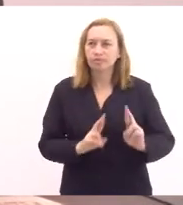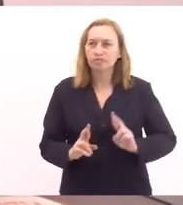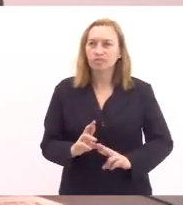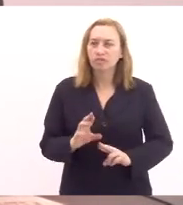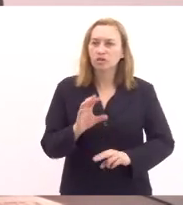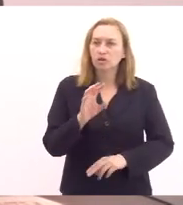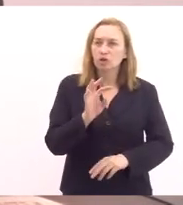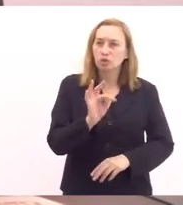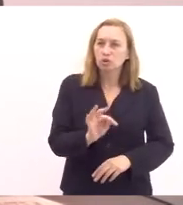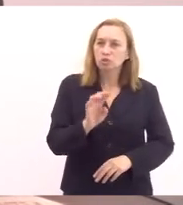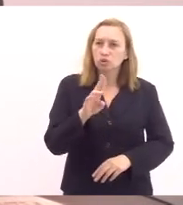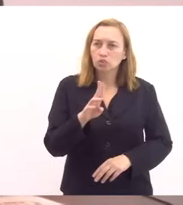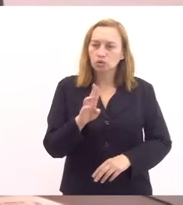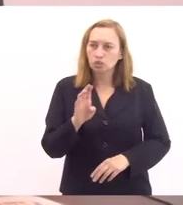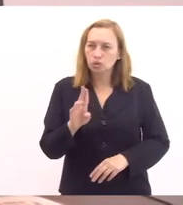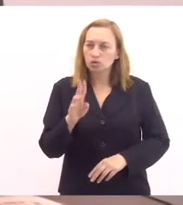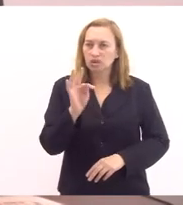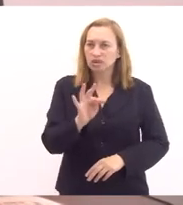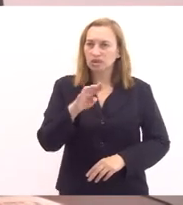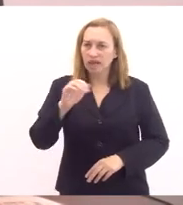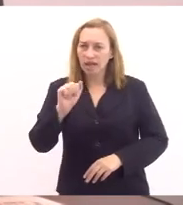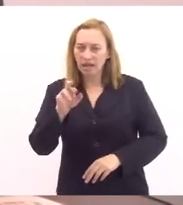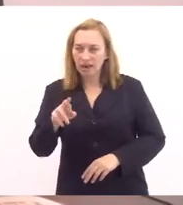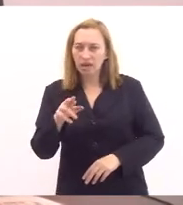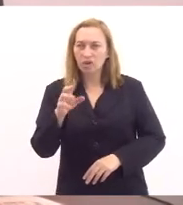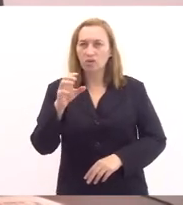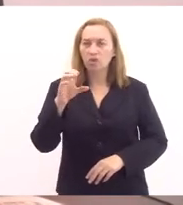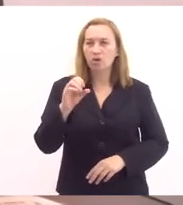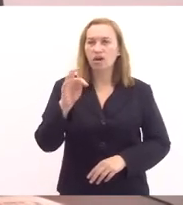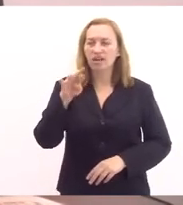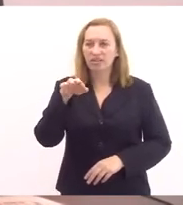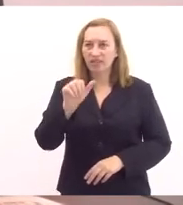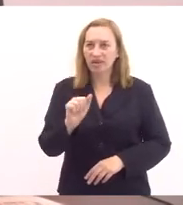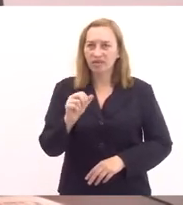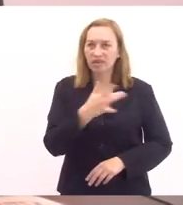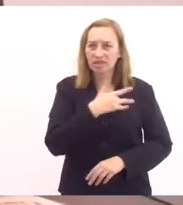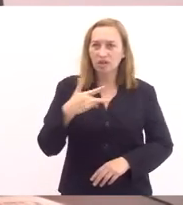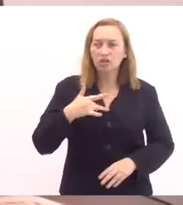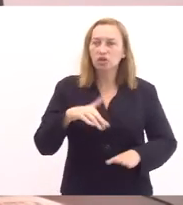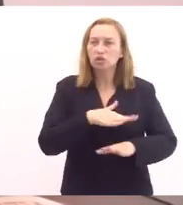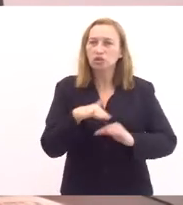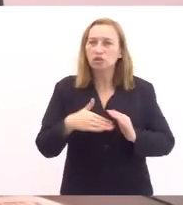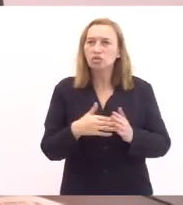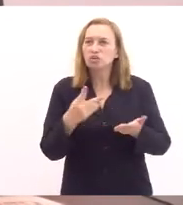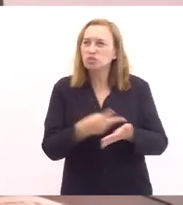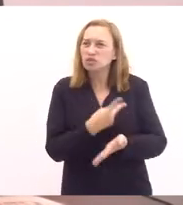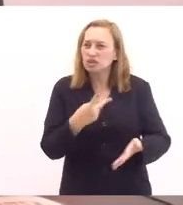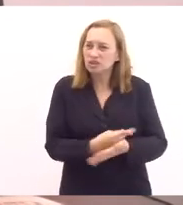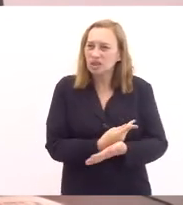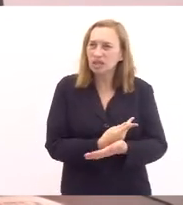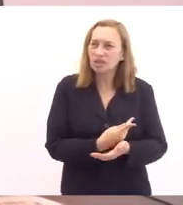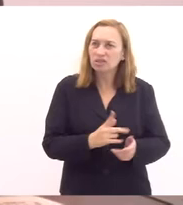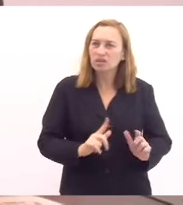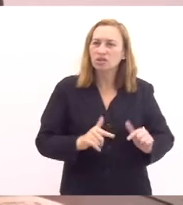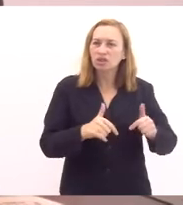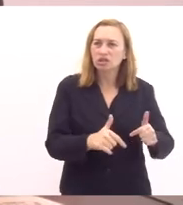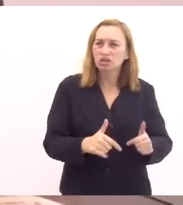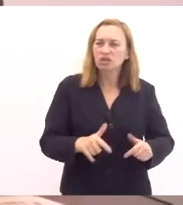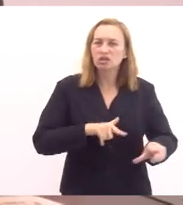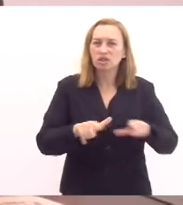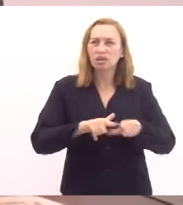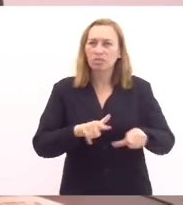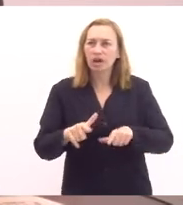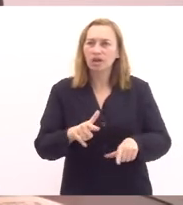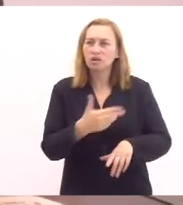de saúde Então tudo o que é referente a questão da política pública todas as possíveis falhas né na execução das ações e serviços públicos